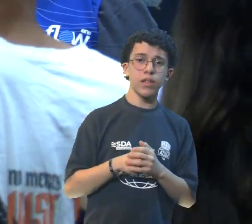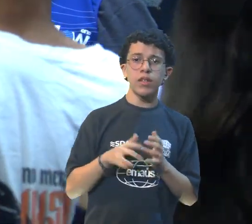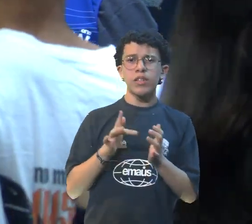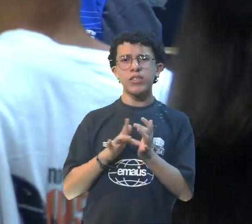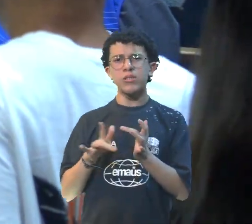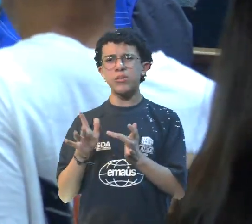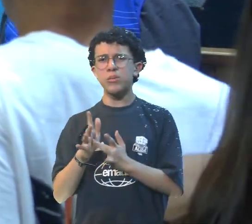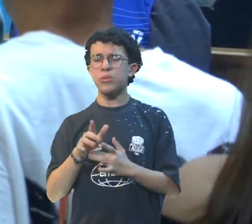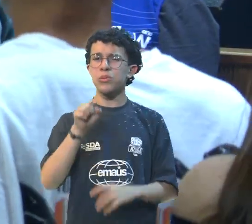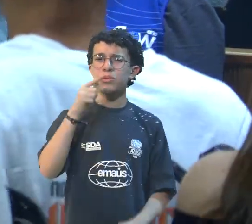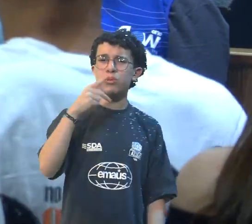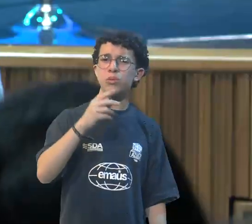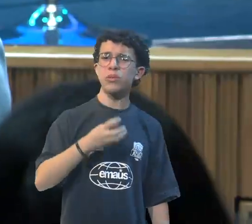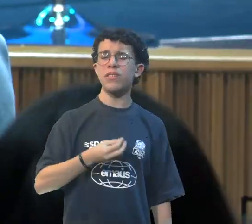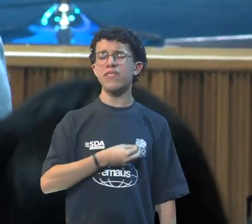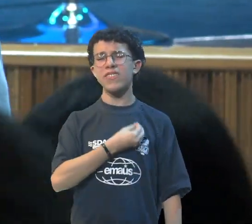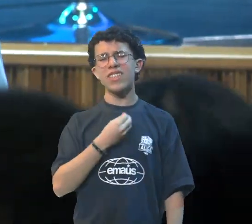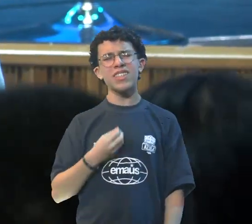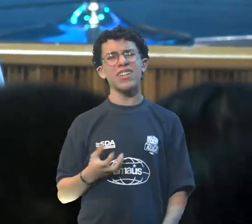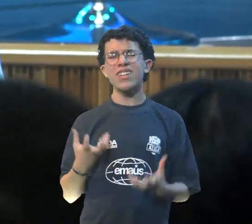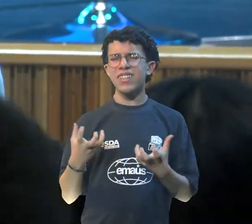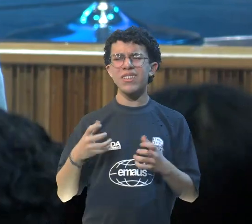Jesus quer te dar vida nova.